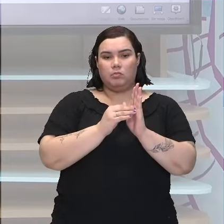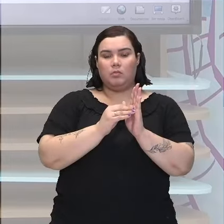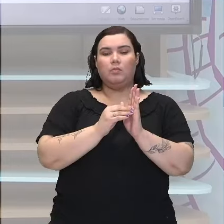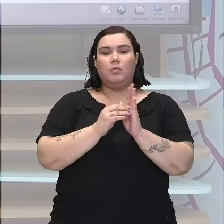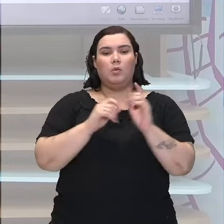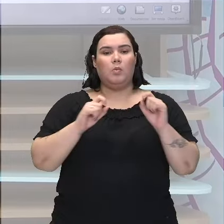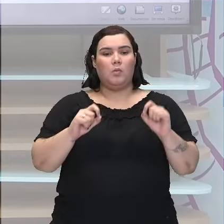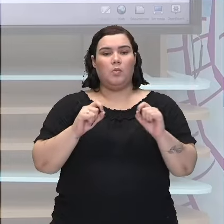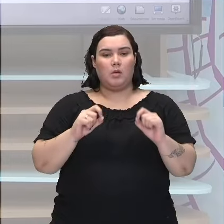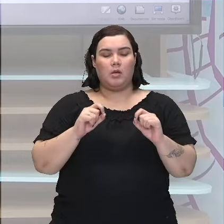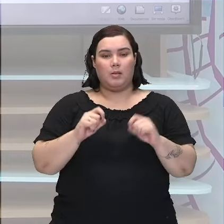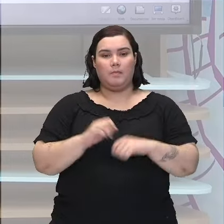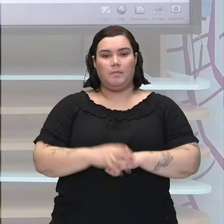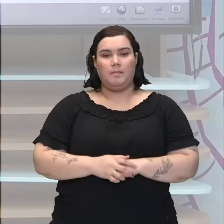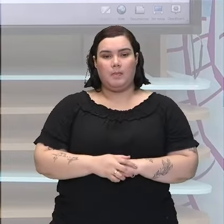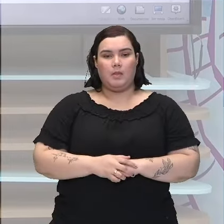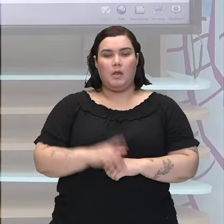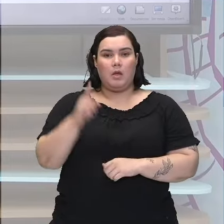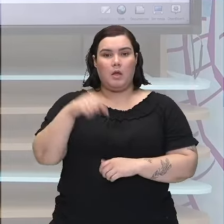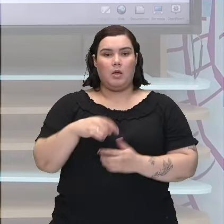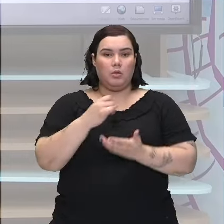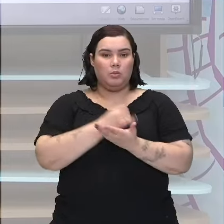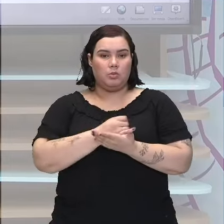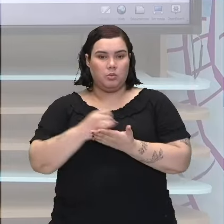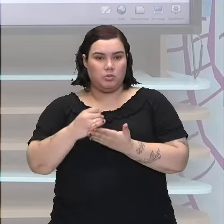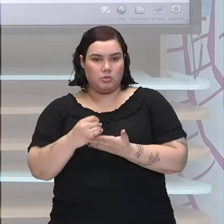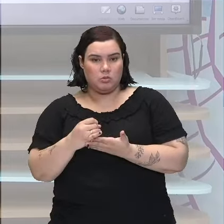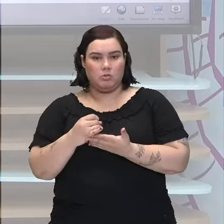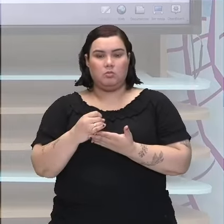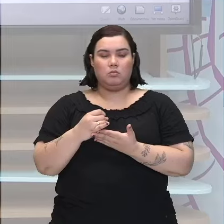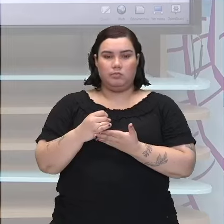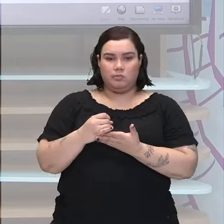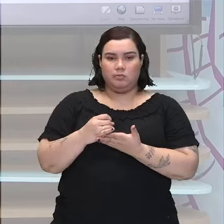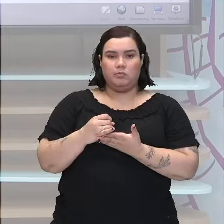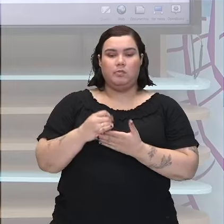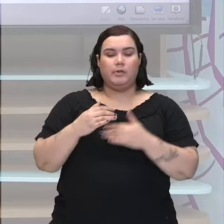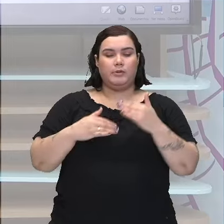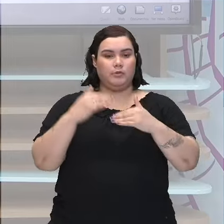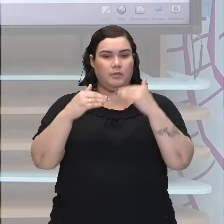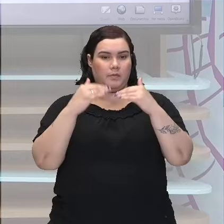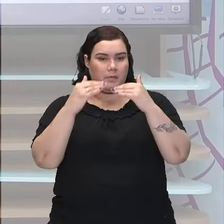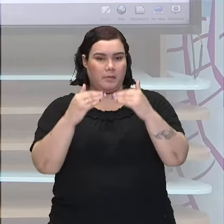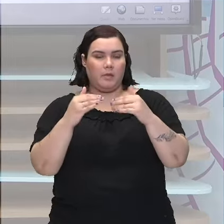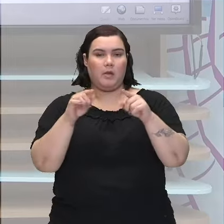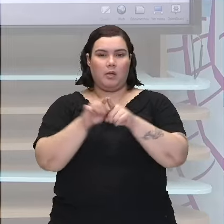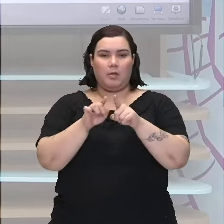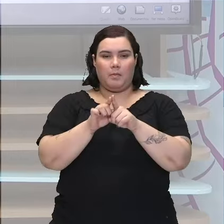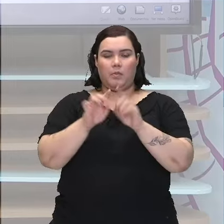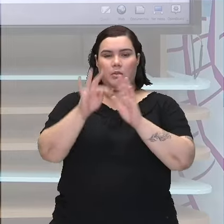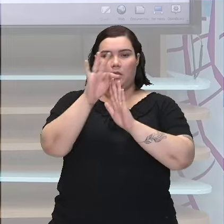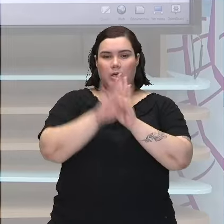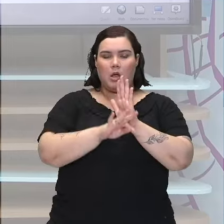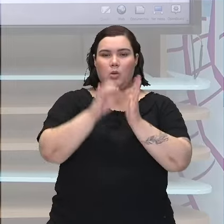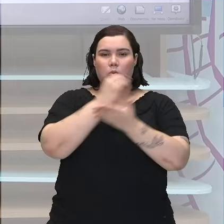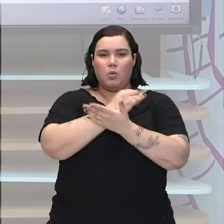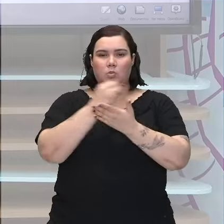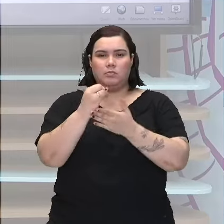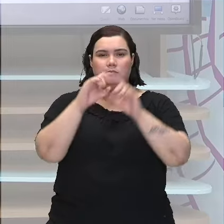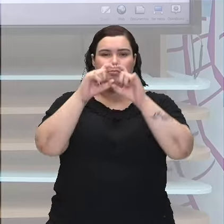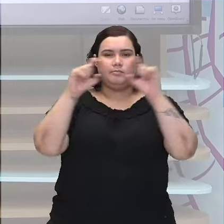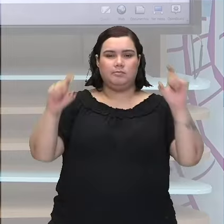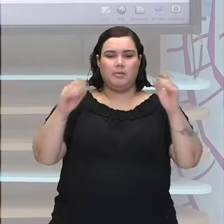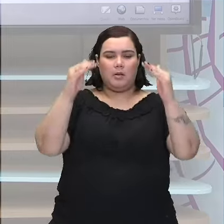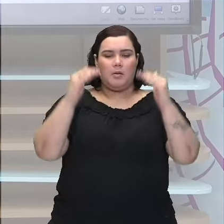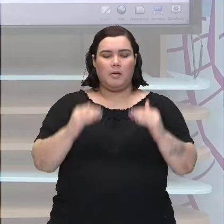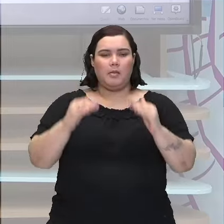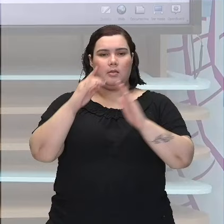a ideia de introdução, de desenvolvimento, que vai explicando o que é